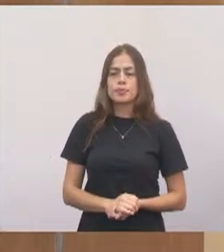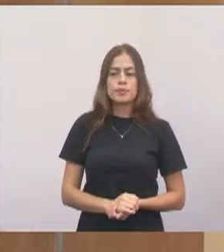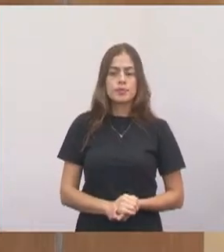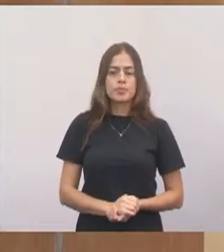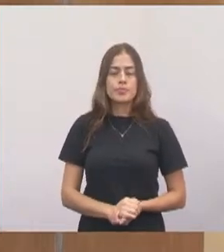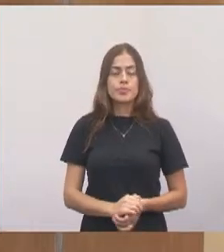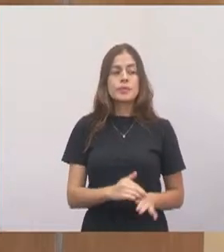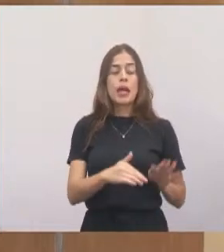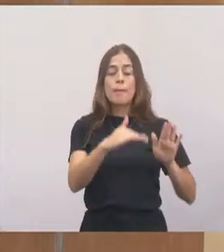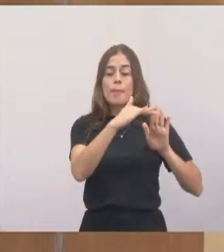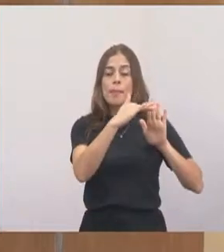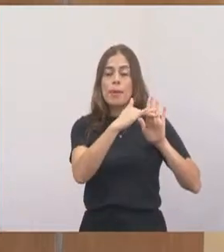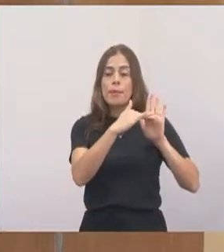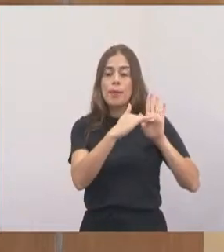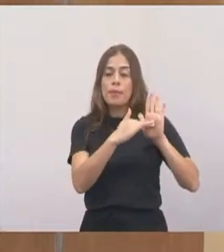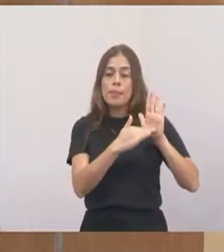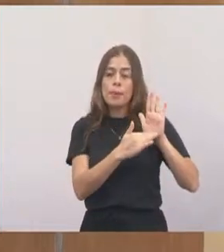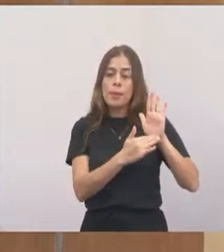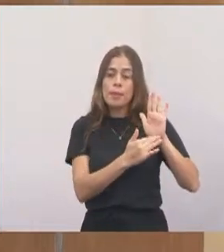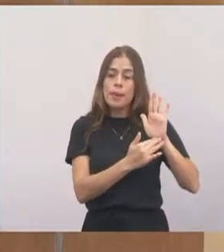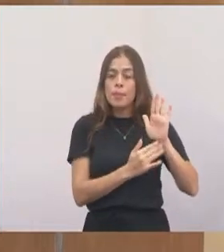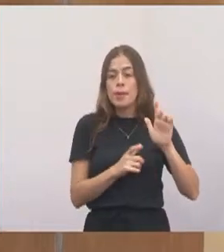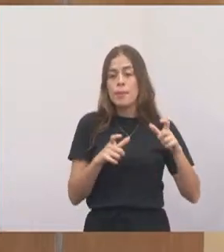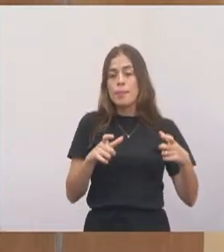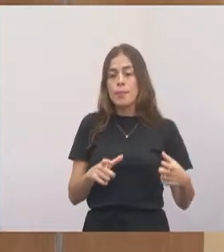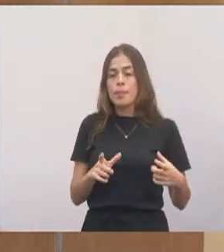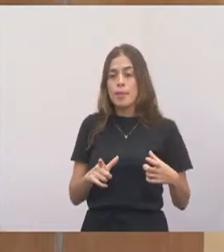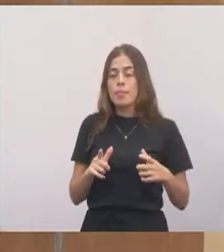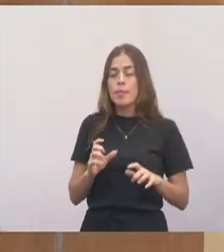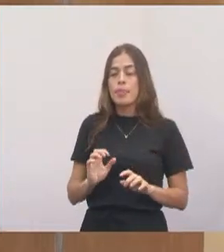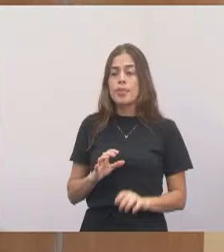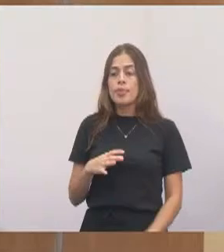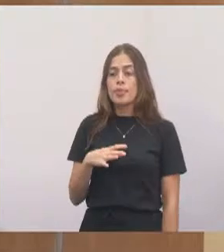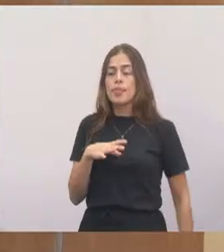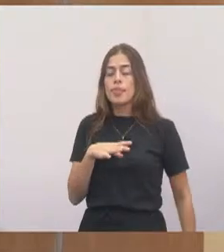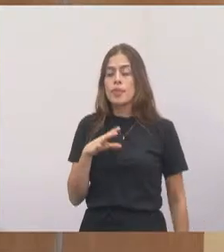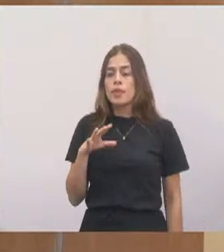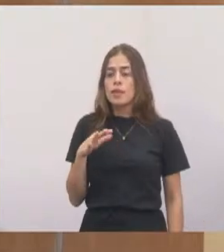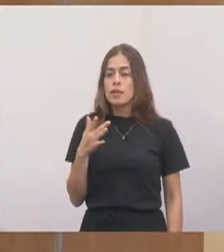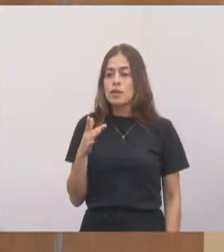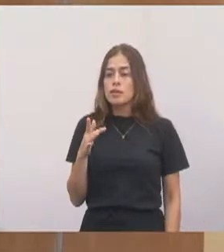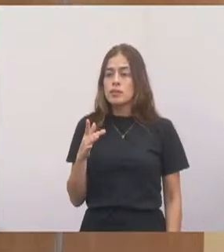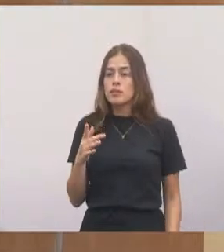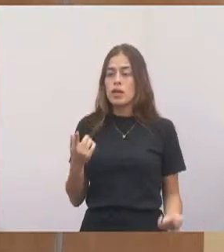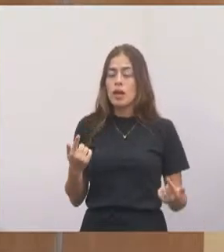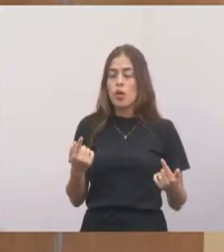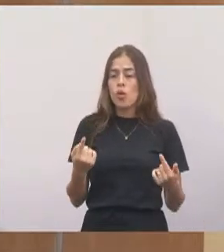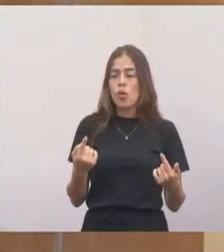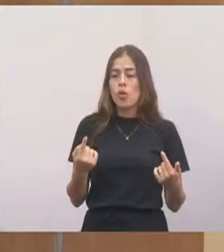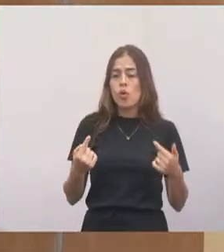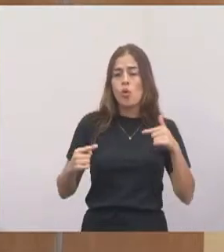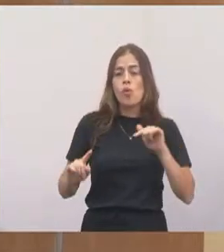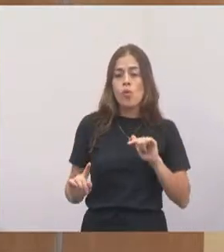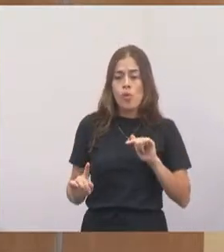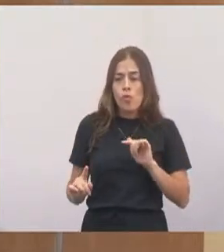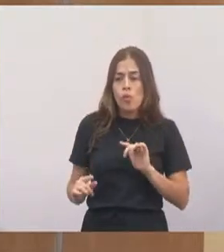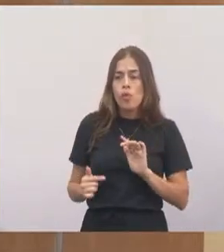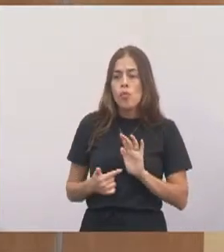Estabelecimento de critério de instalação no município em legal contrário aos